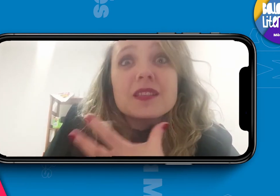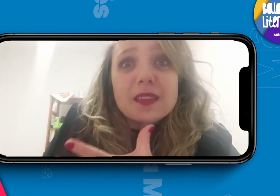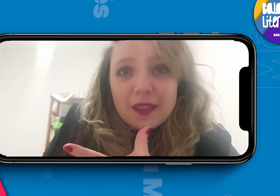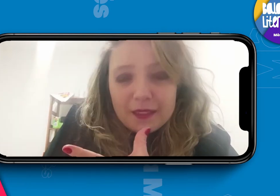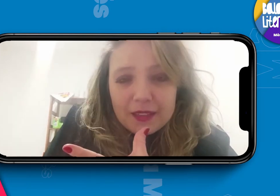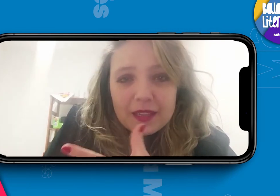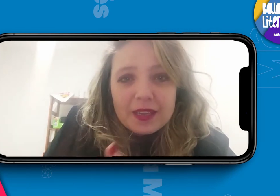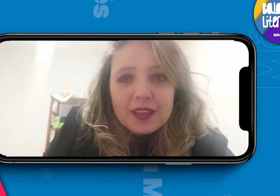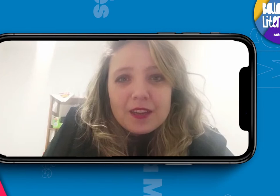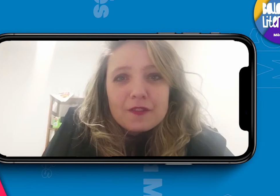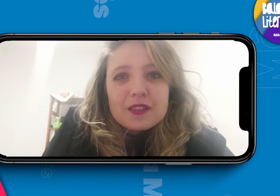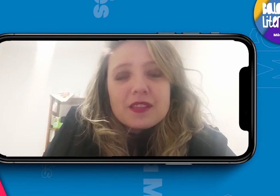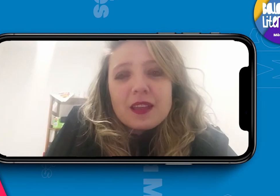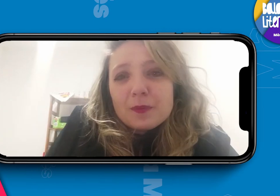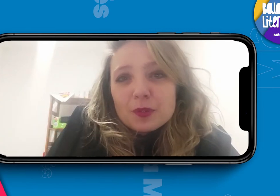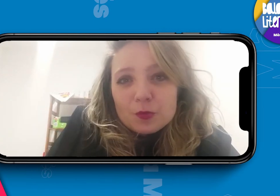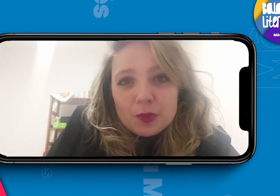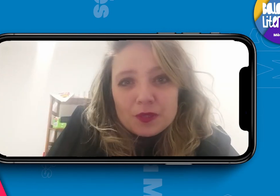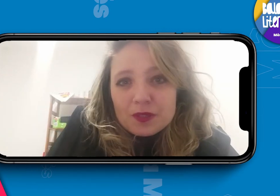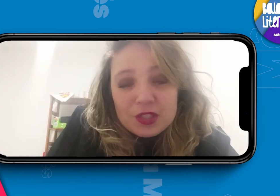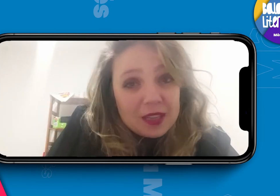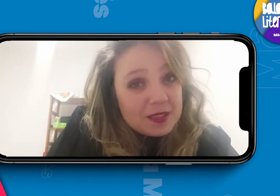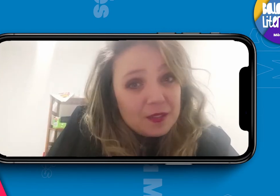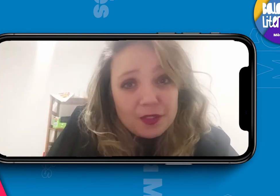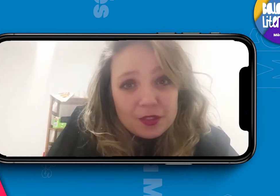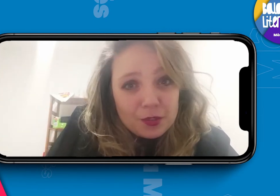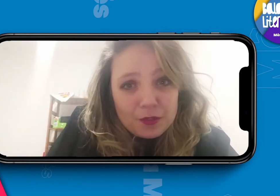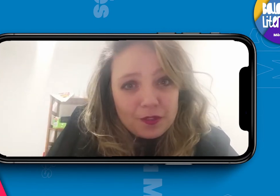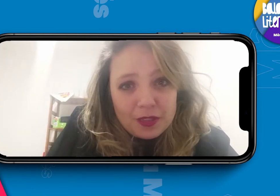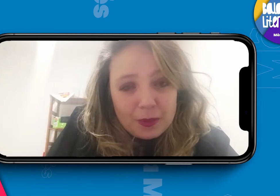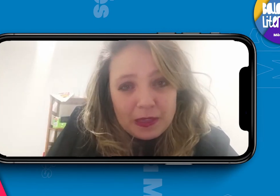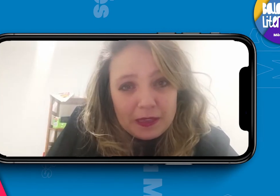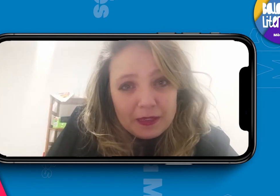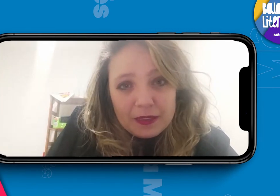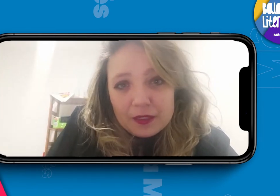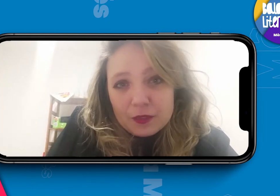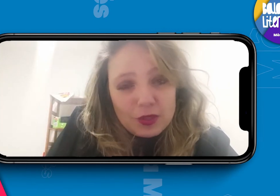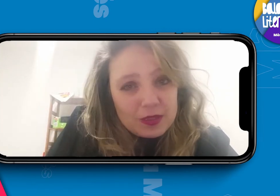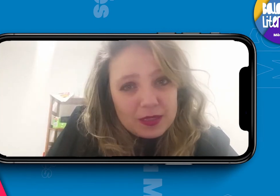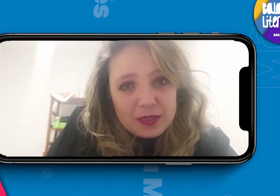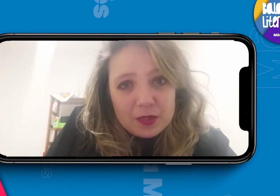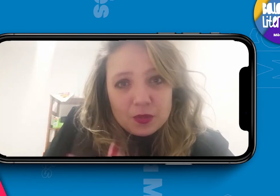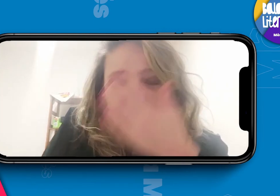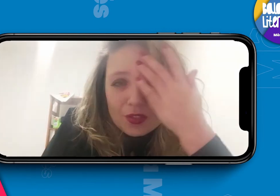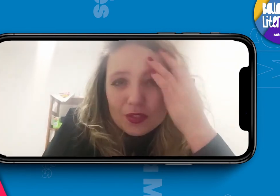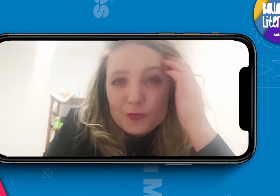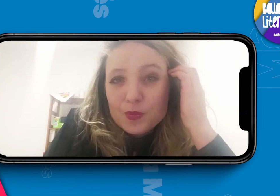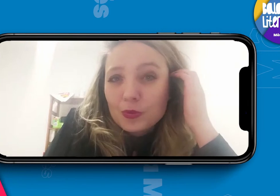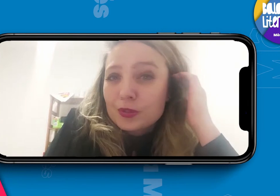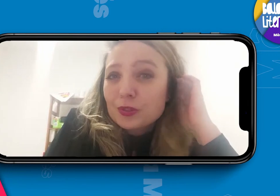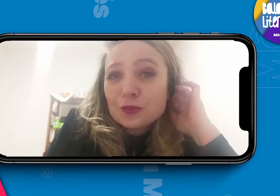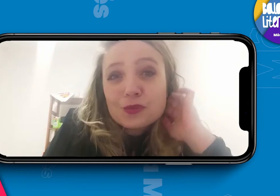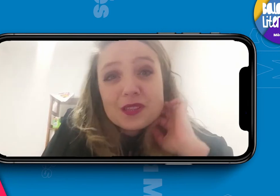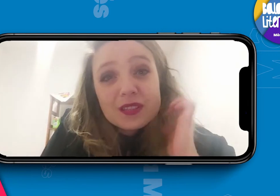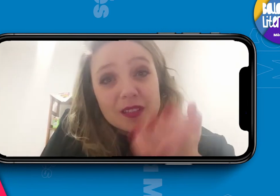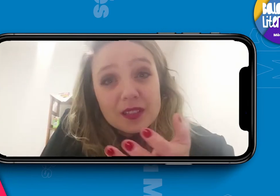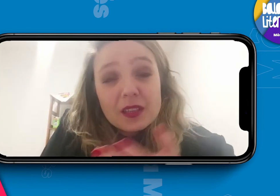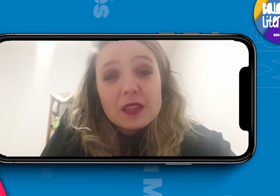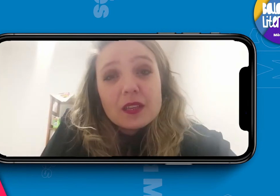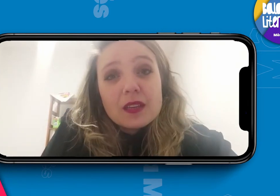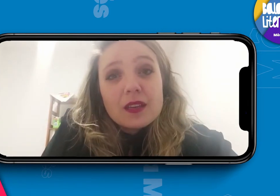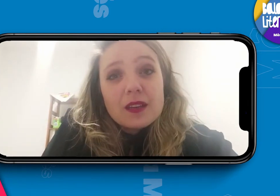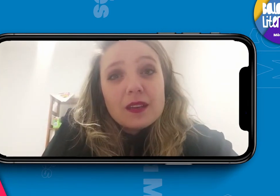é felicidade. Felicidade pelos momentos inesquecíveis que eu vivi na balada, em todas as edições, as pessoas que eu